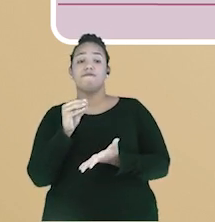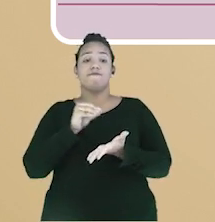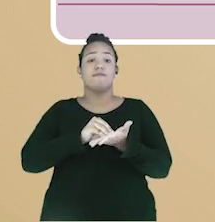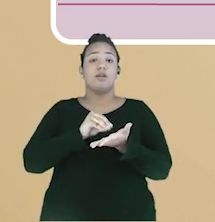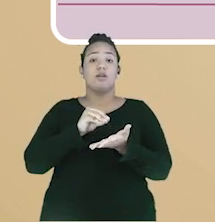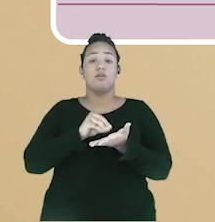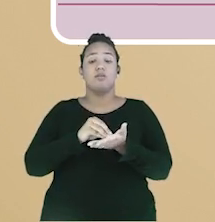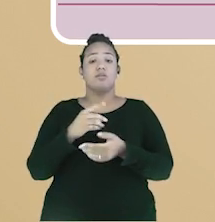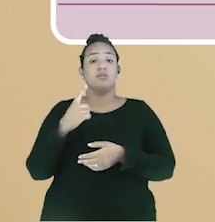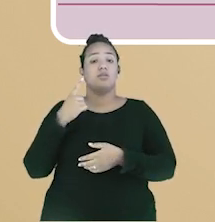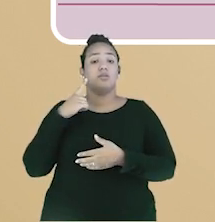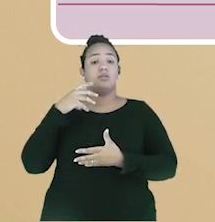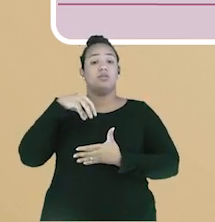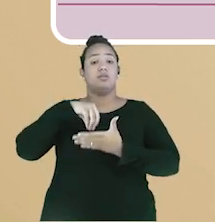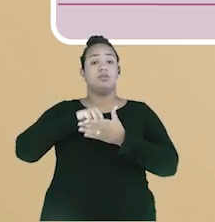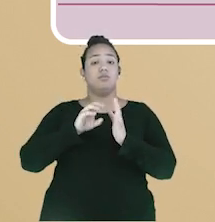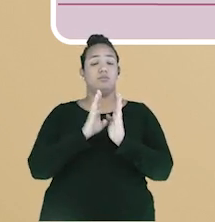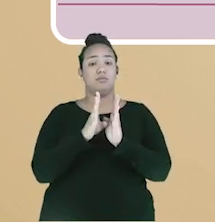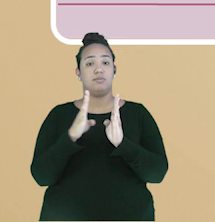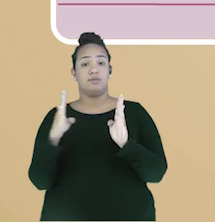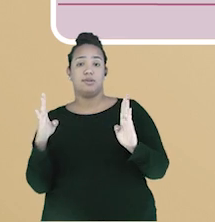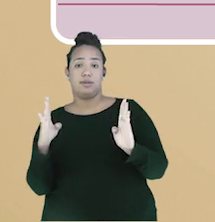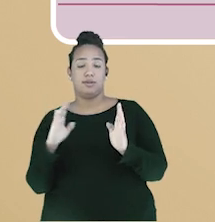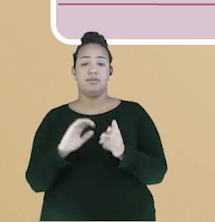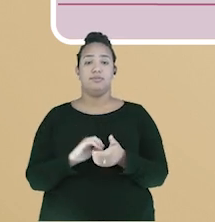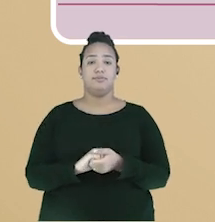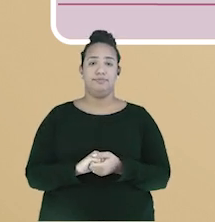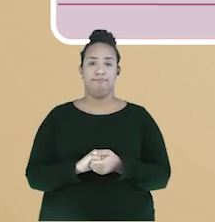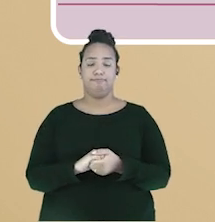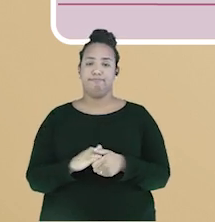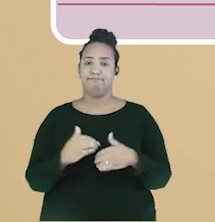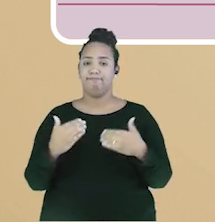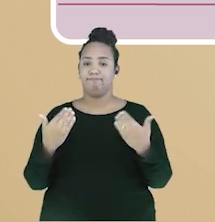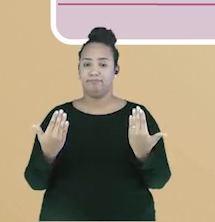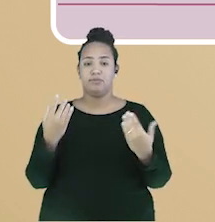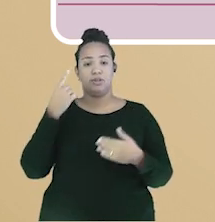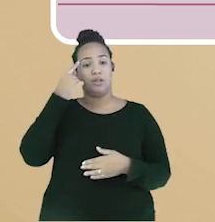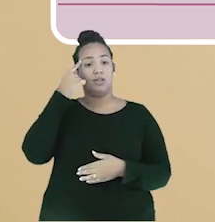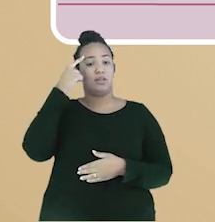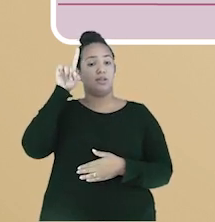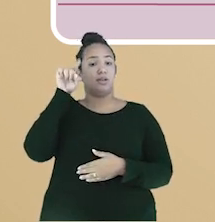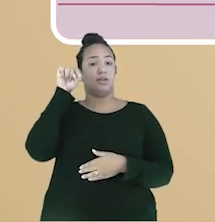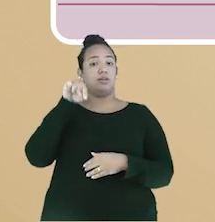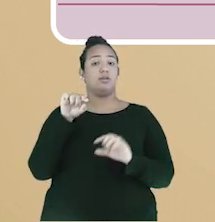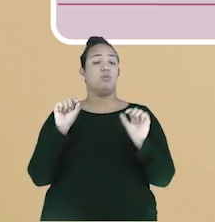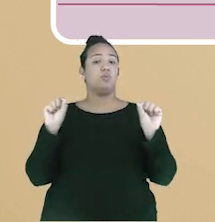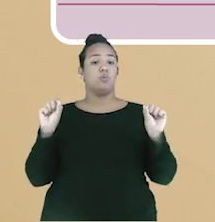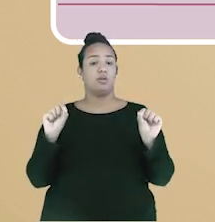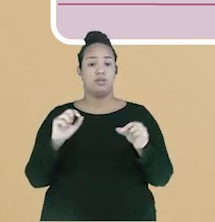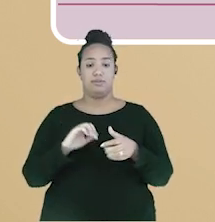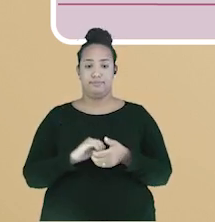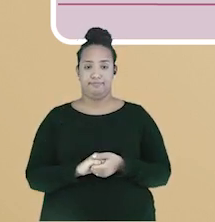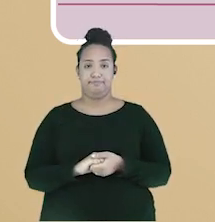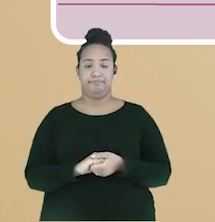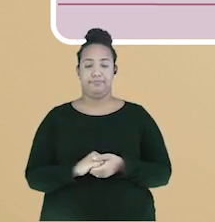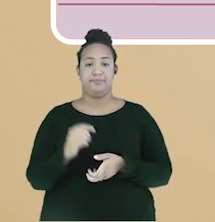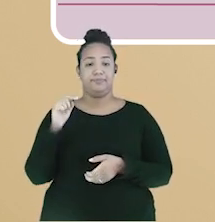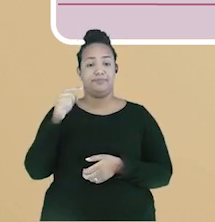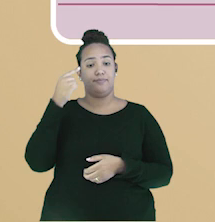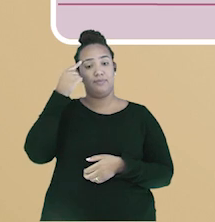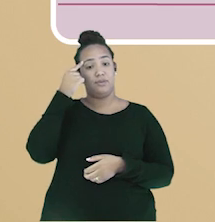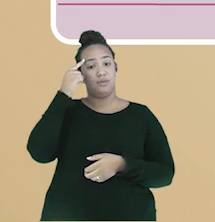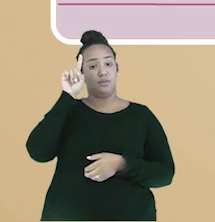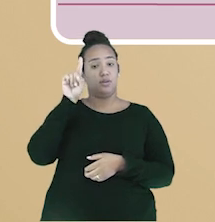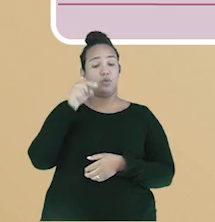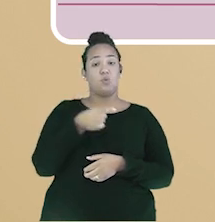biblioteca? Qual é a ideia aqui nesse problema? A ideia é